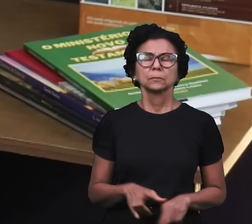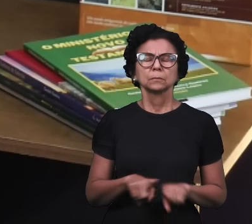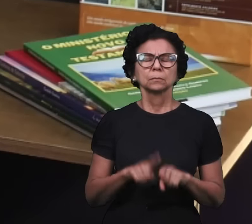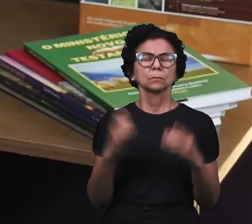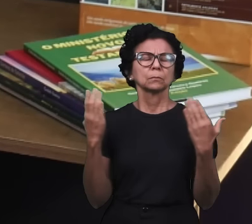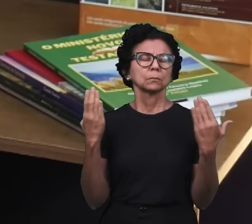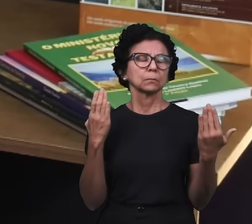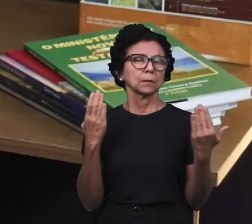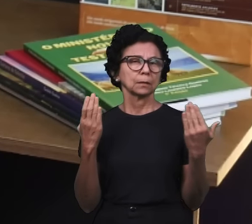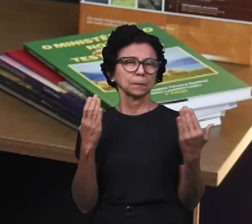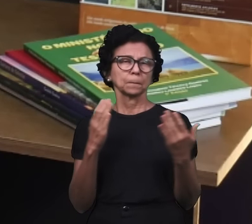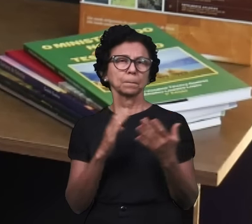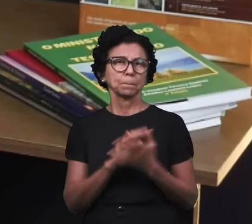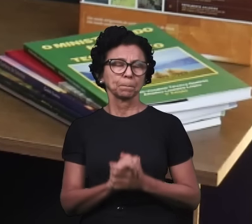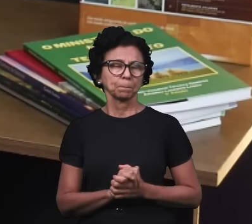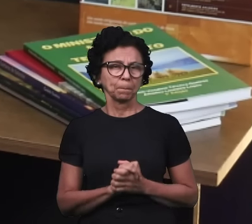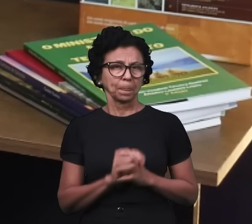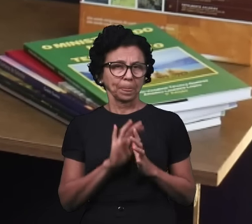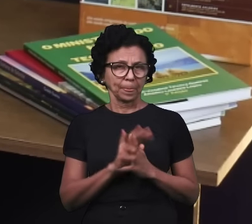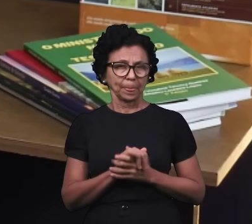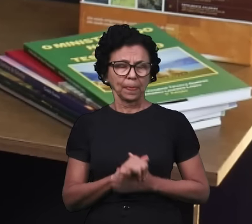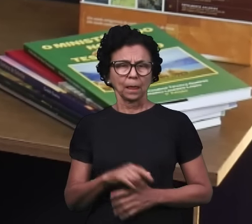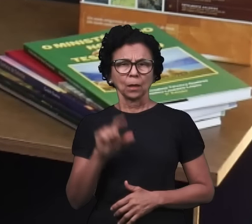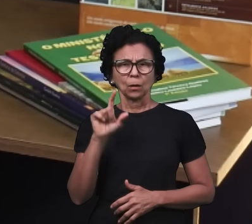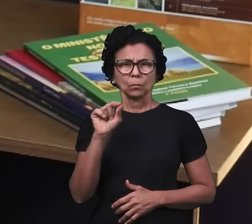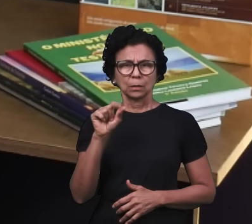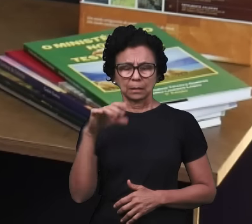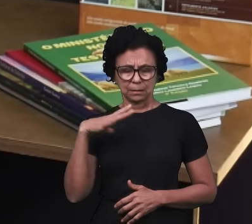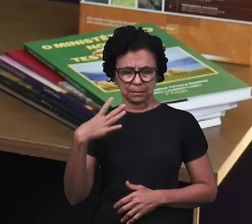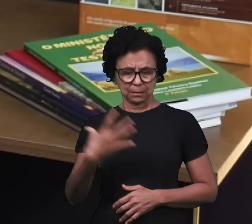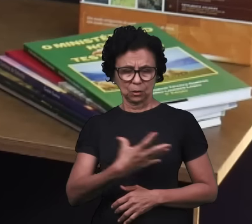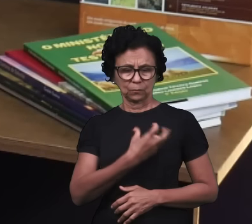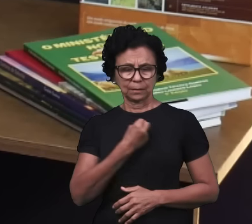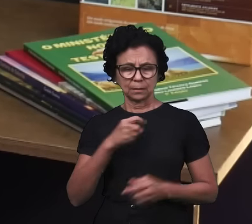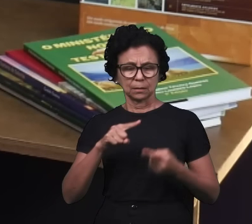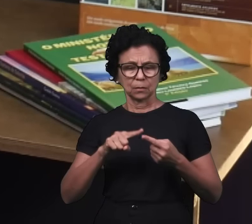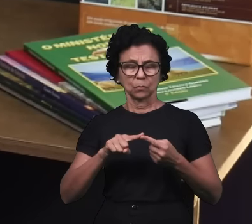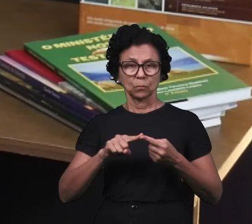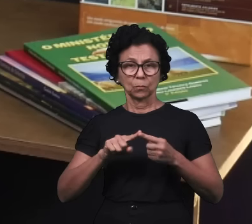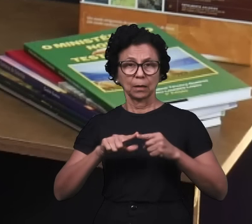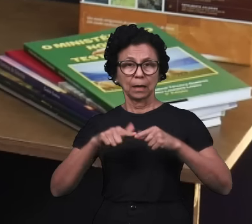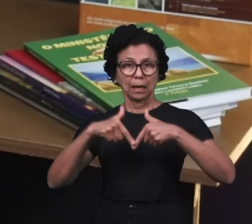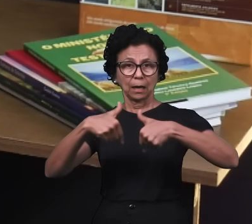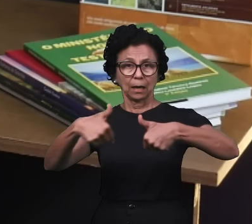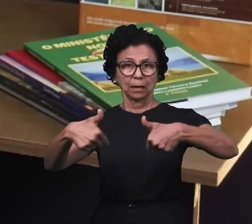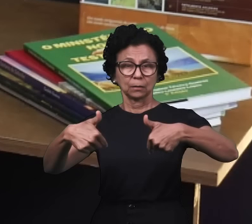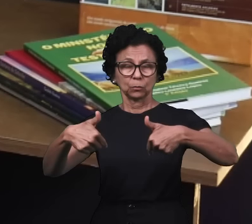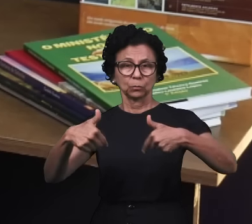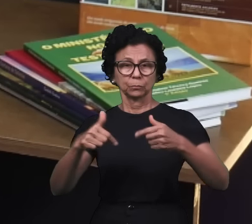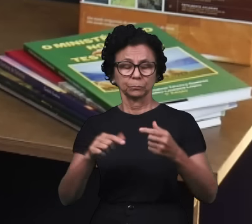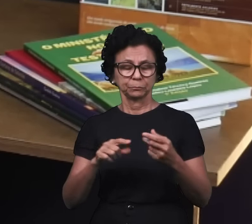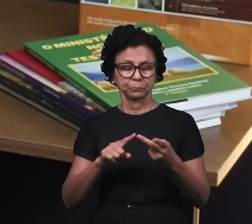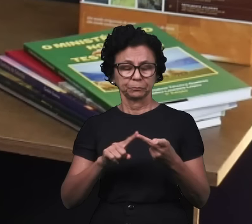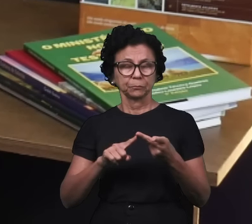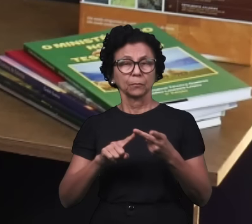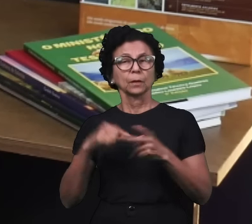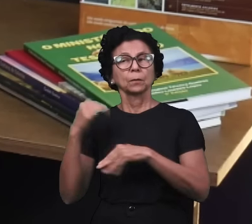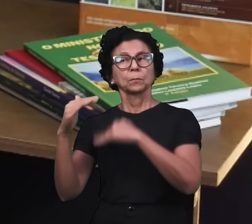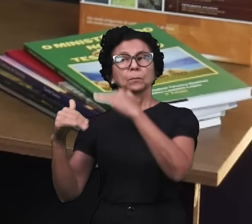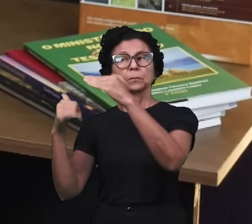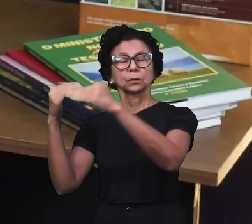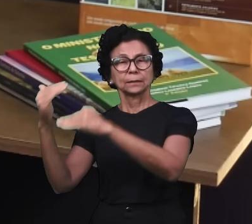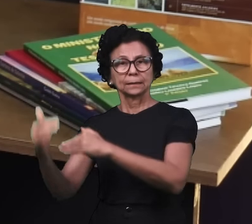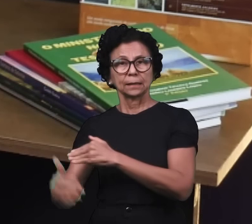porque salvação é ato e processo. Houve um ato na vida daquele povo, né? Eles foram